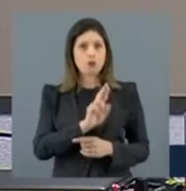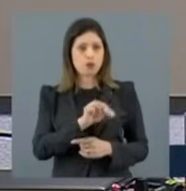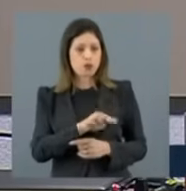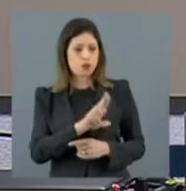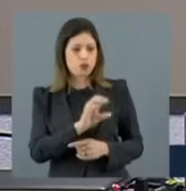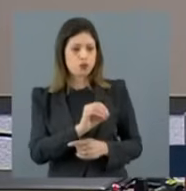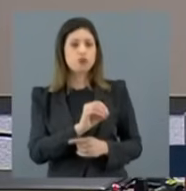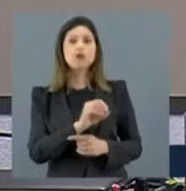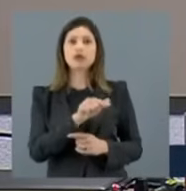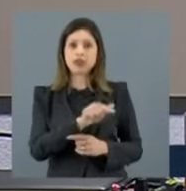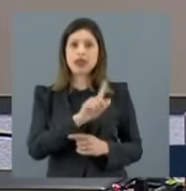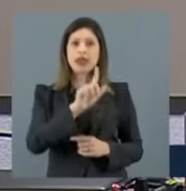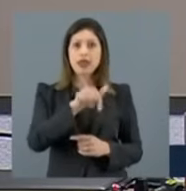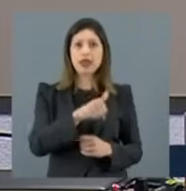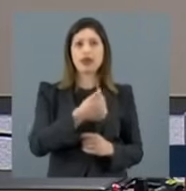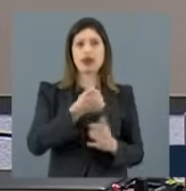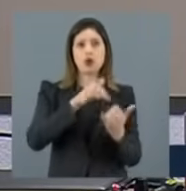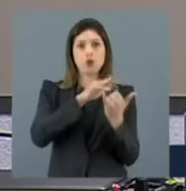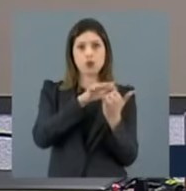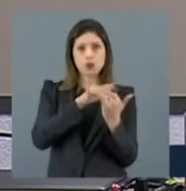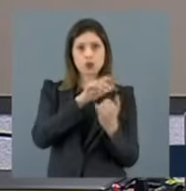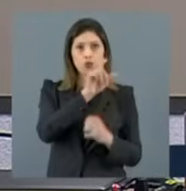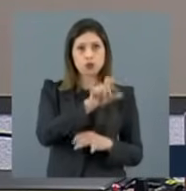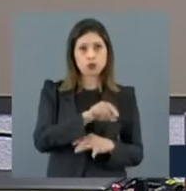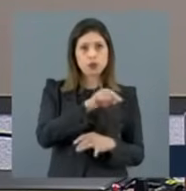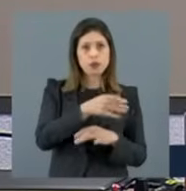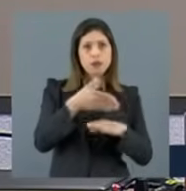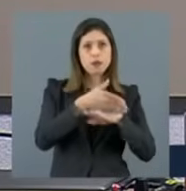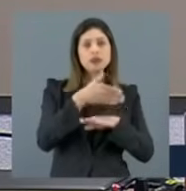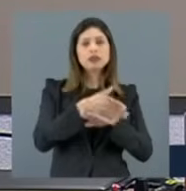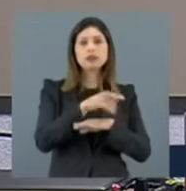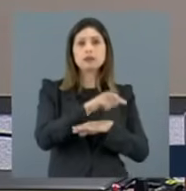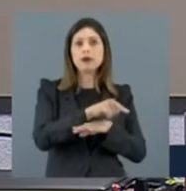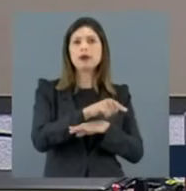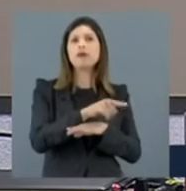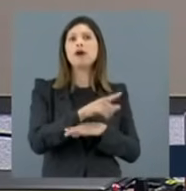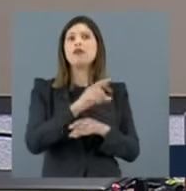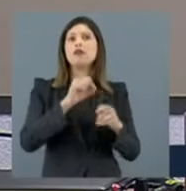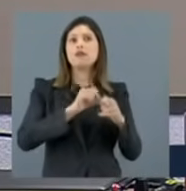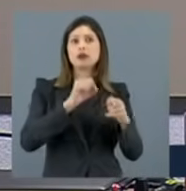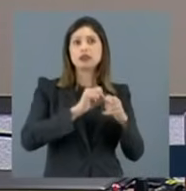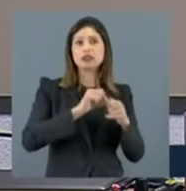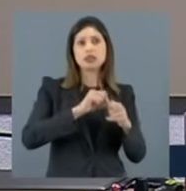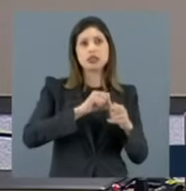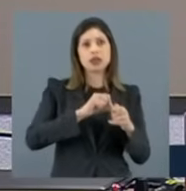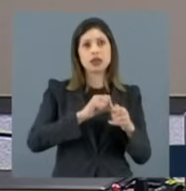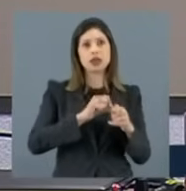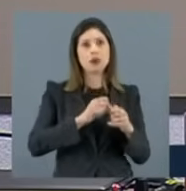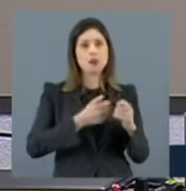Monark. O Monark ele tem sofrido uma perseguição implacável.